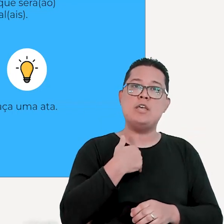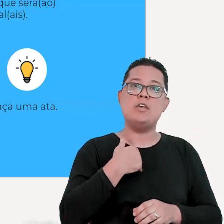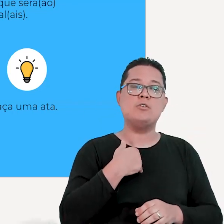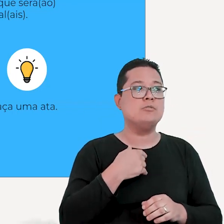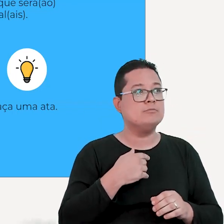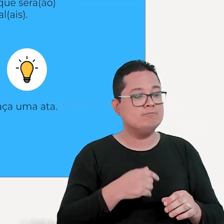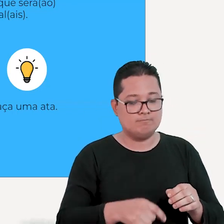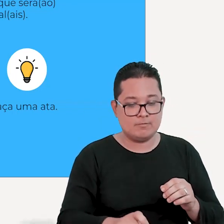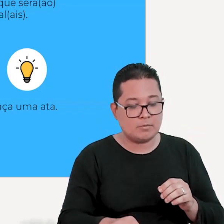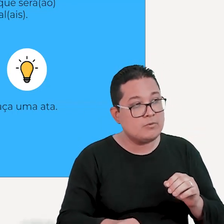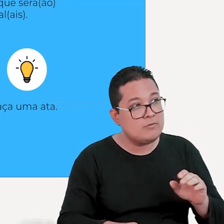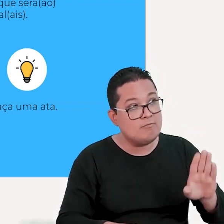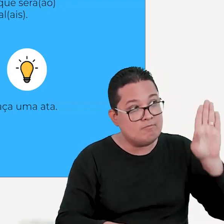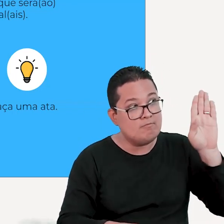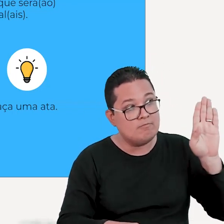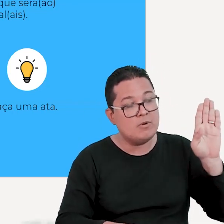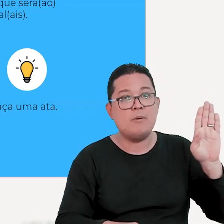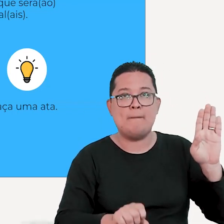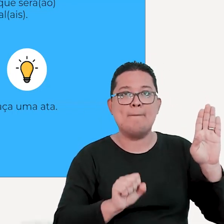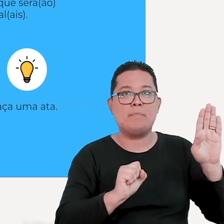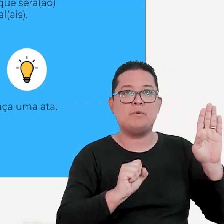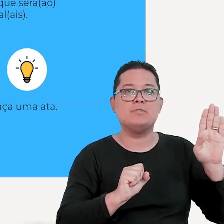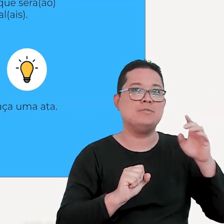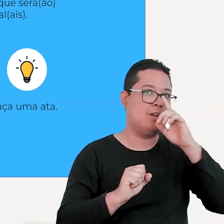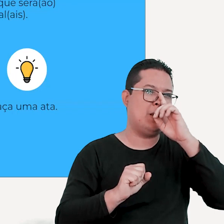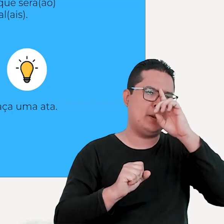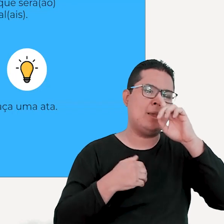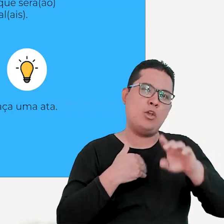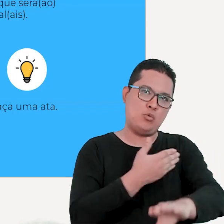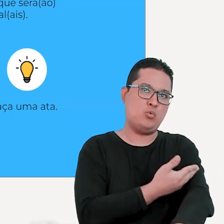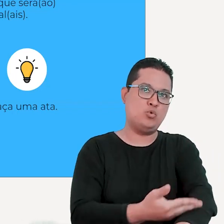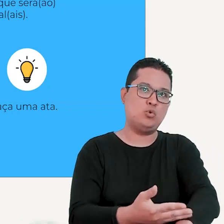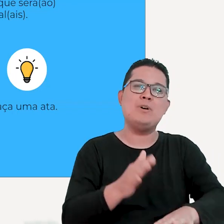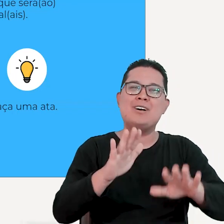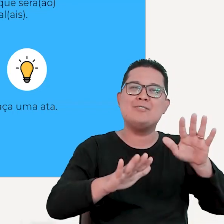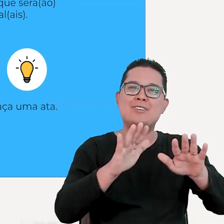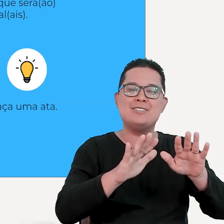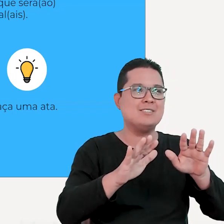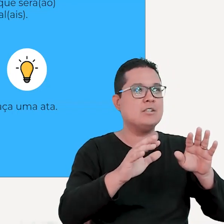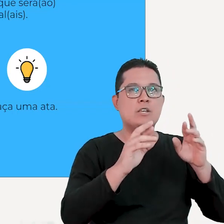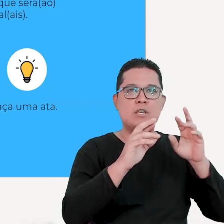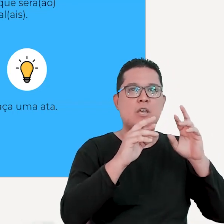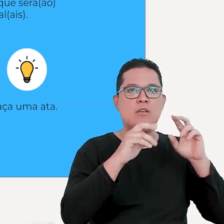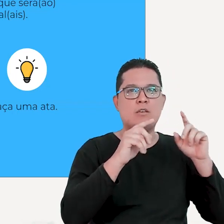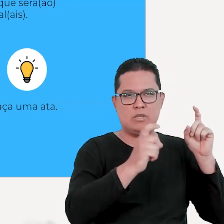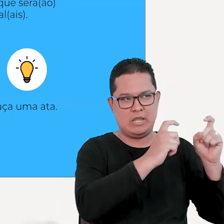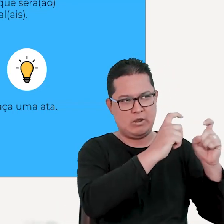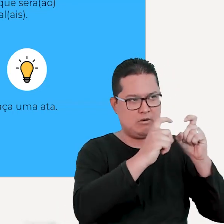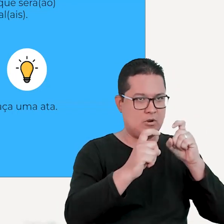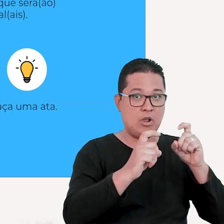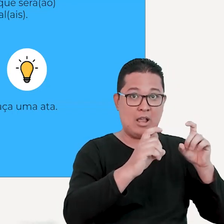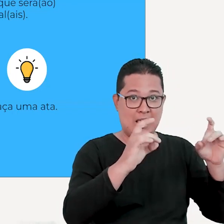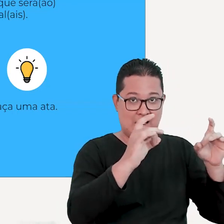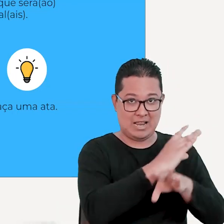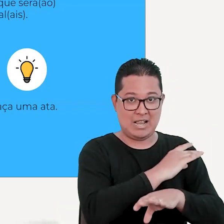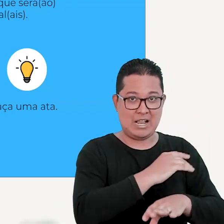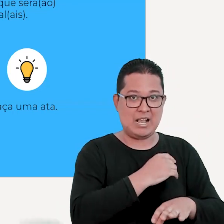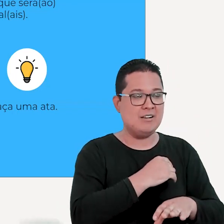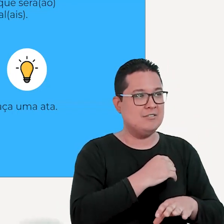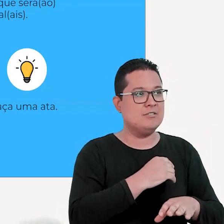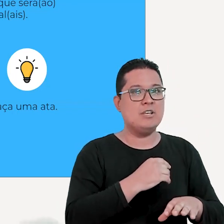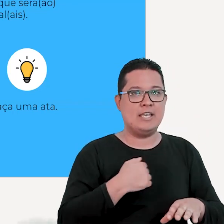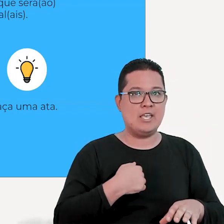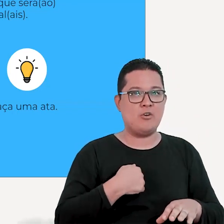em algum momento, geralmente no fim da reunião, e eu falo, pessoal, vocês têm alguma pesquisa relacionada a esse produto?